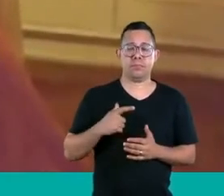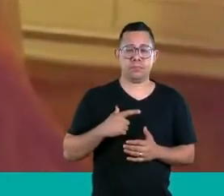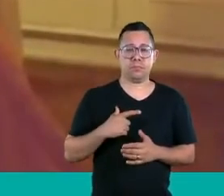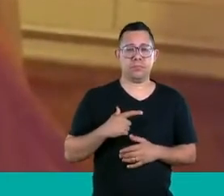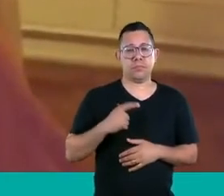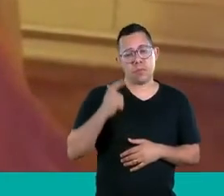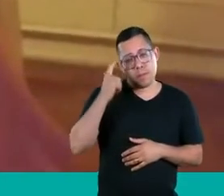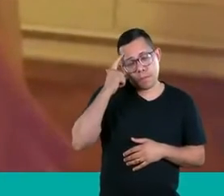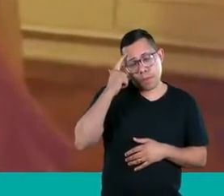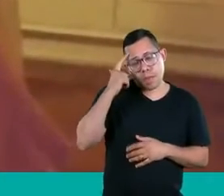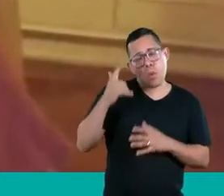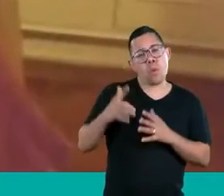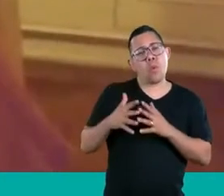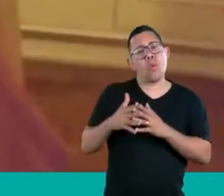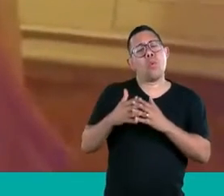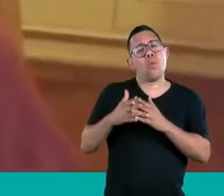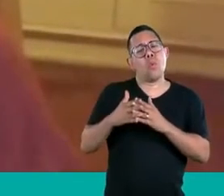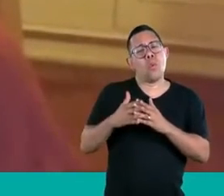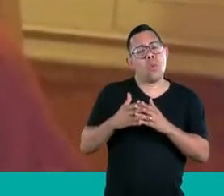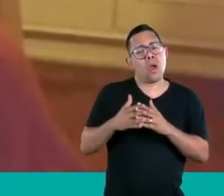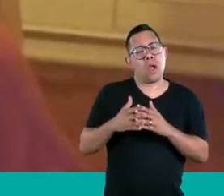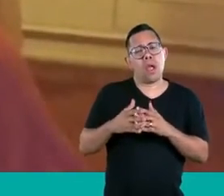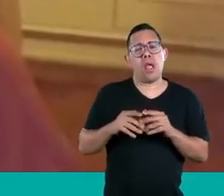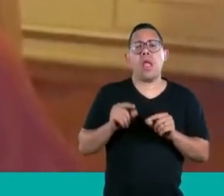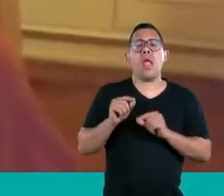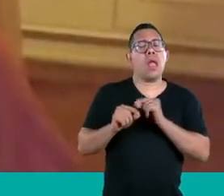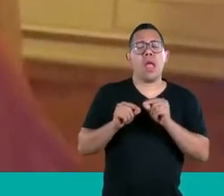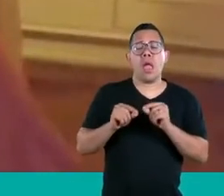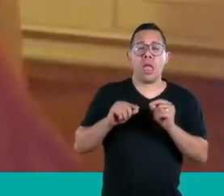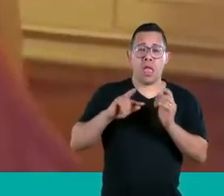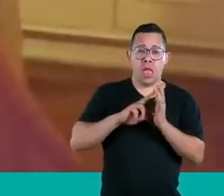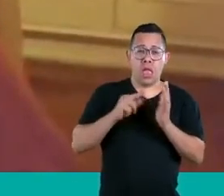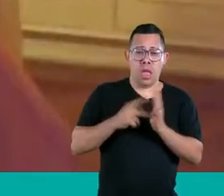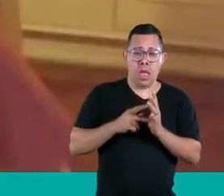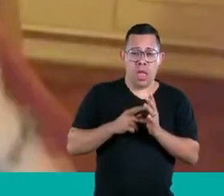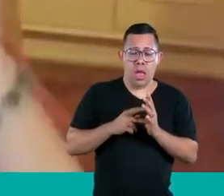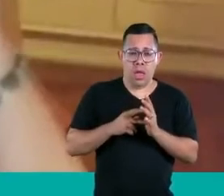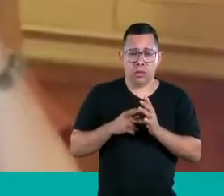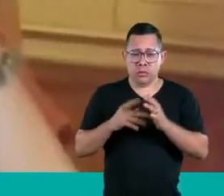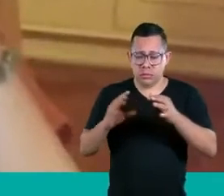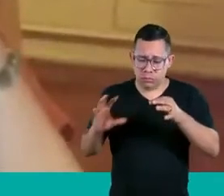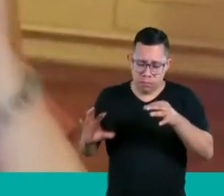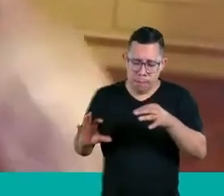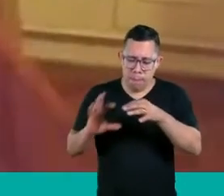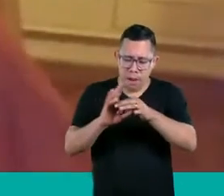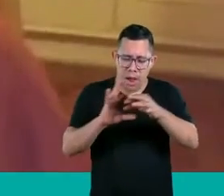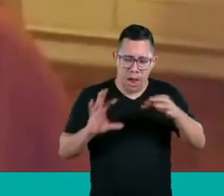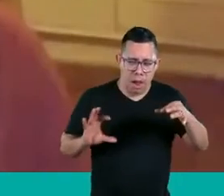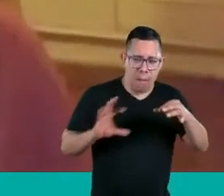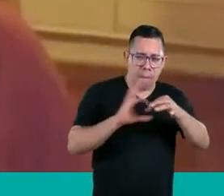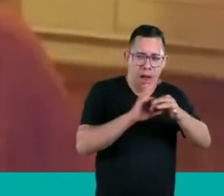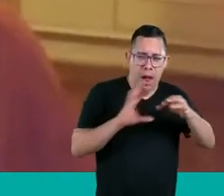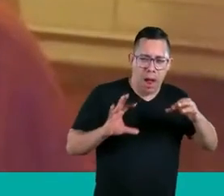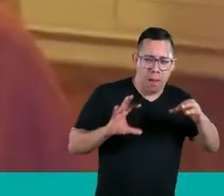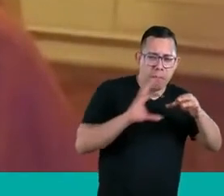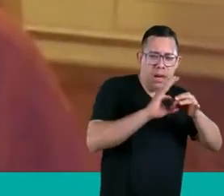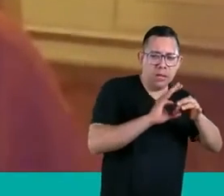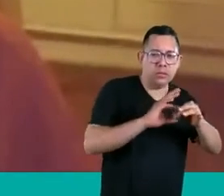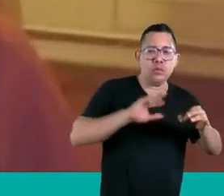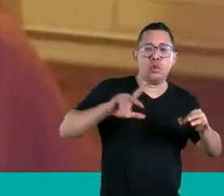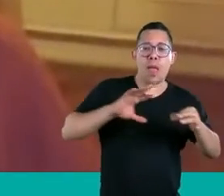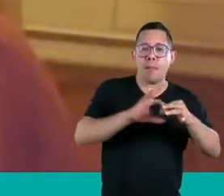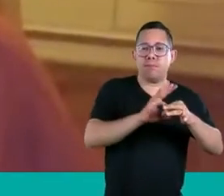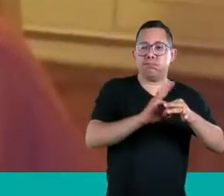complexo é um tipo de pensamento que busca unir e não separar o conhecimento. Propõe